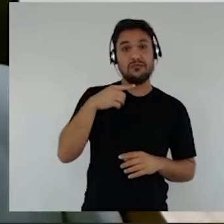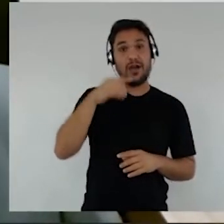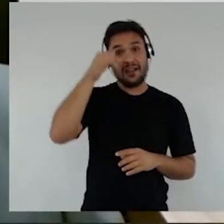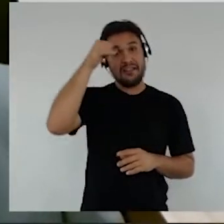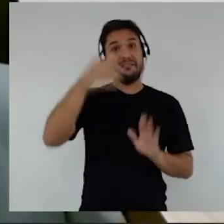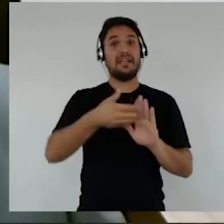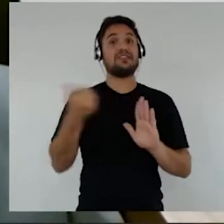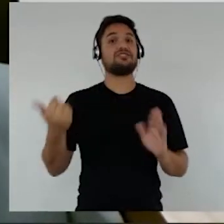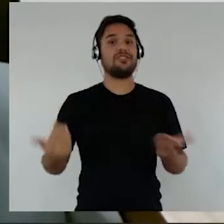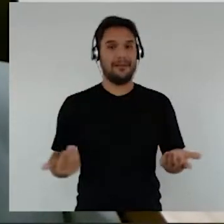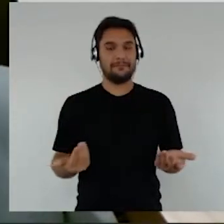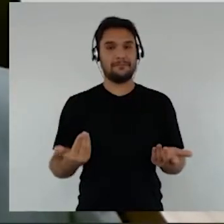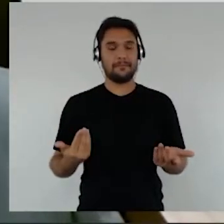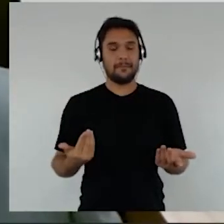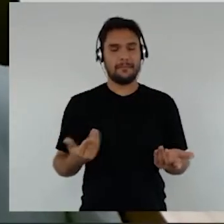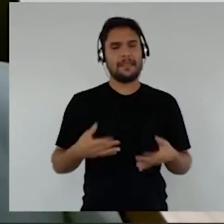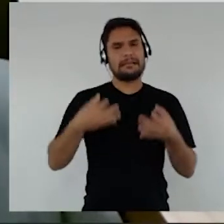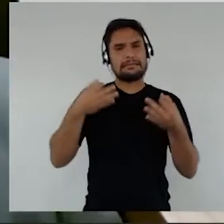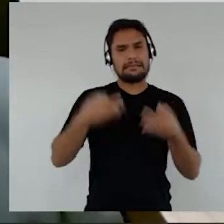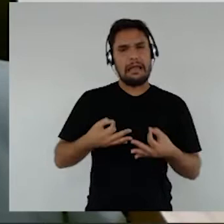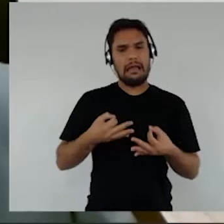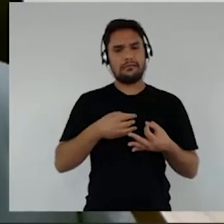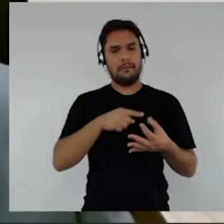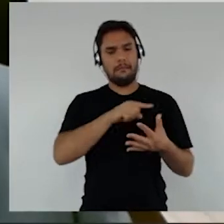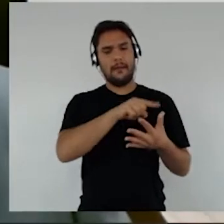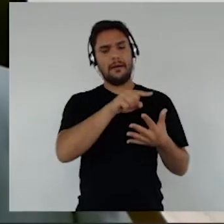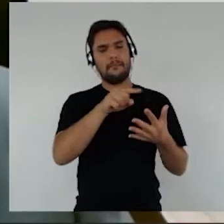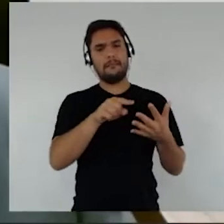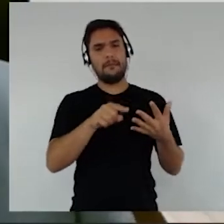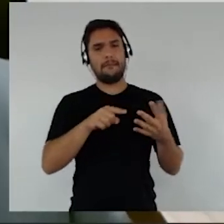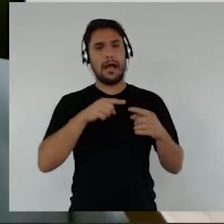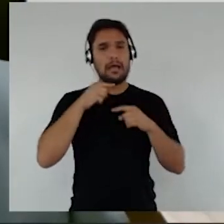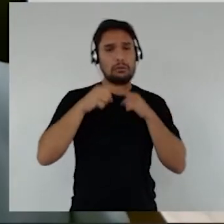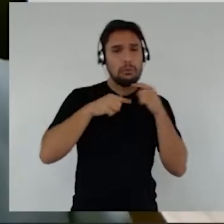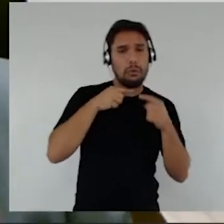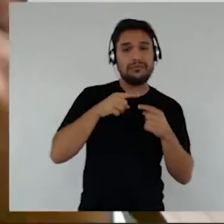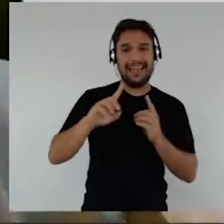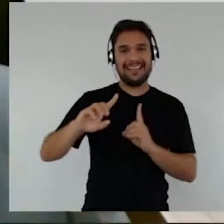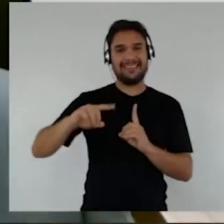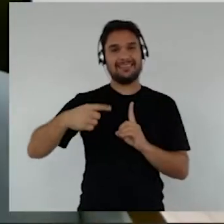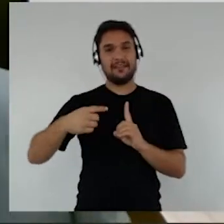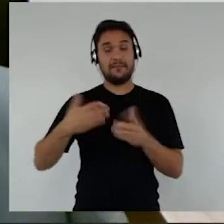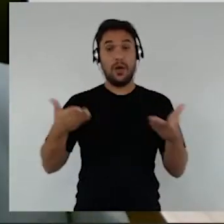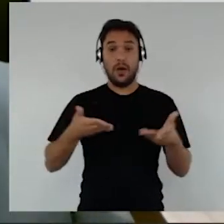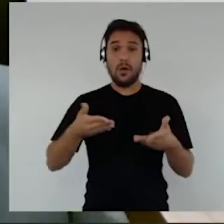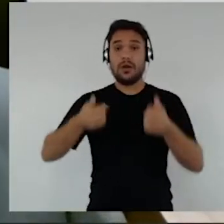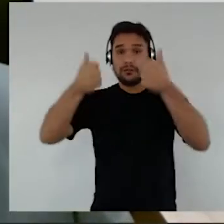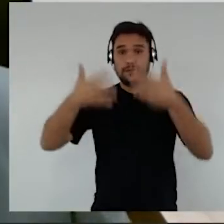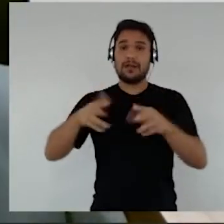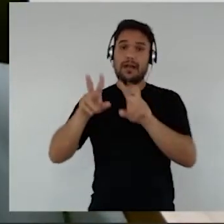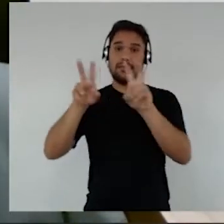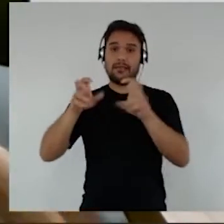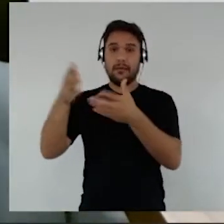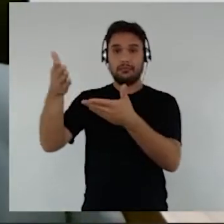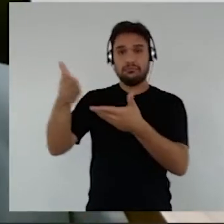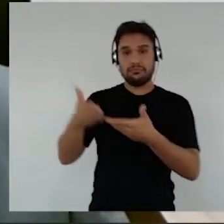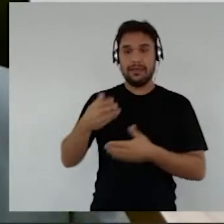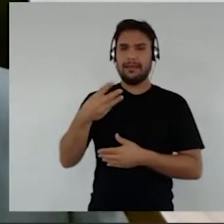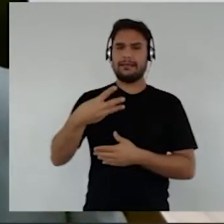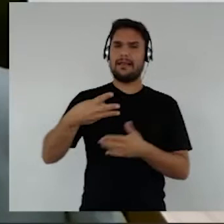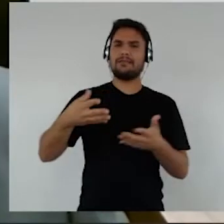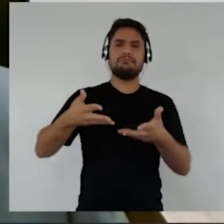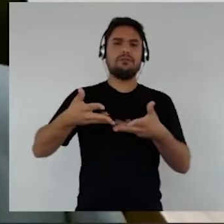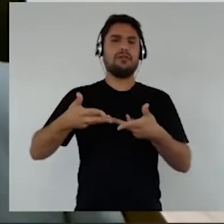mitigadas. Por certo, temos muitos questionamentos e muitos desafios. Enfim, para falar sobre o tema, recebemos hoje 3